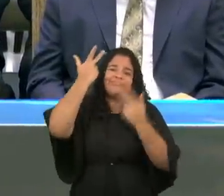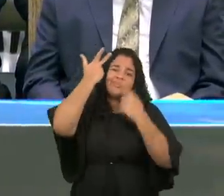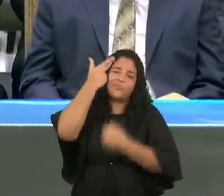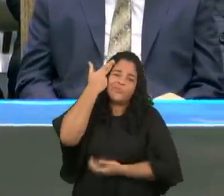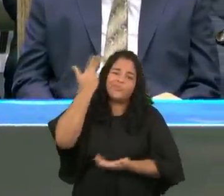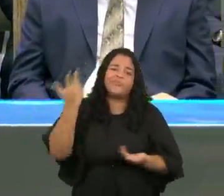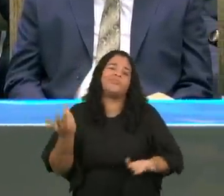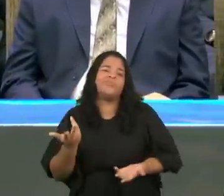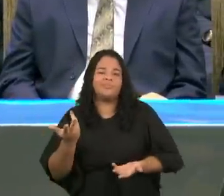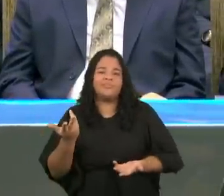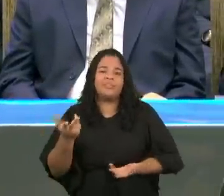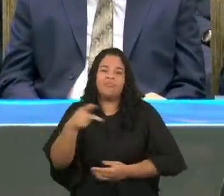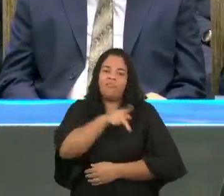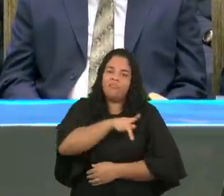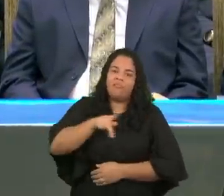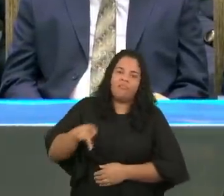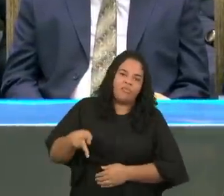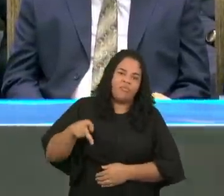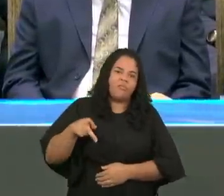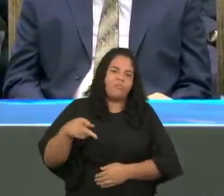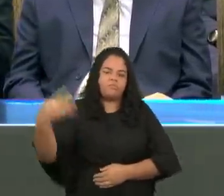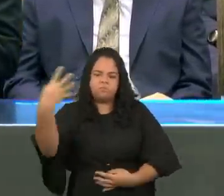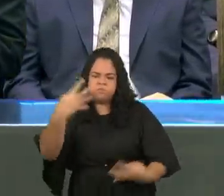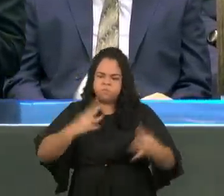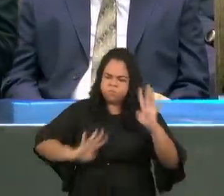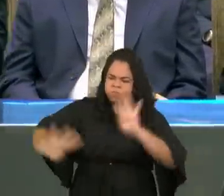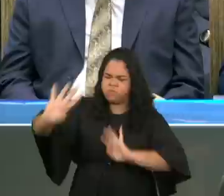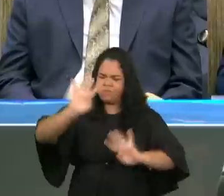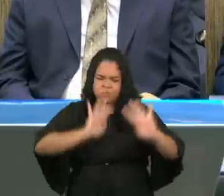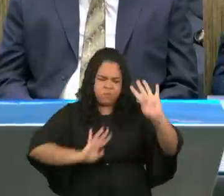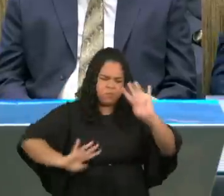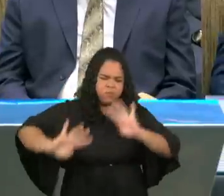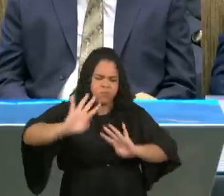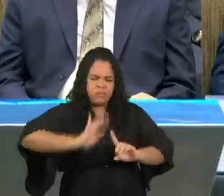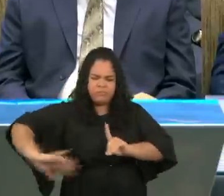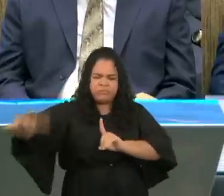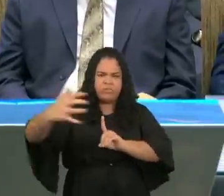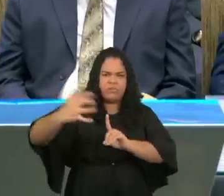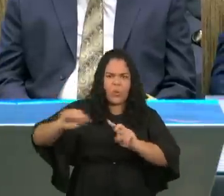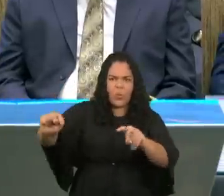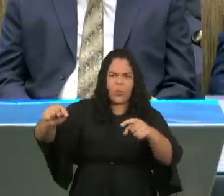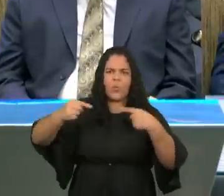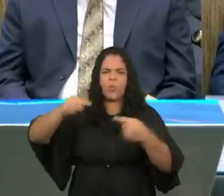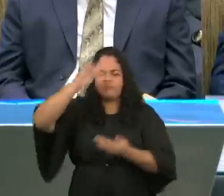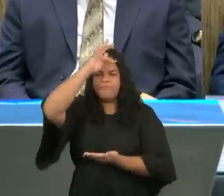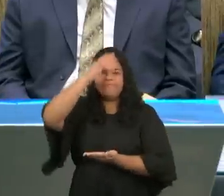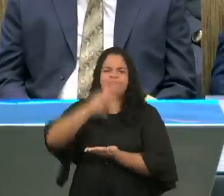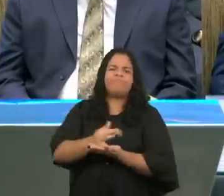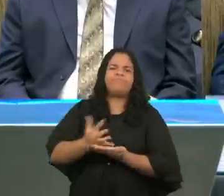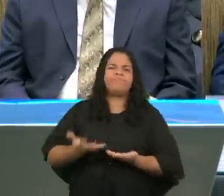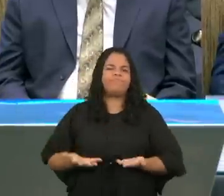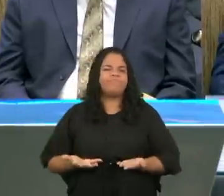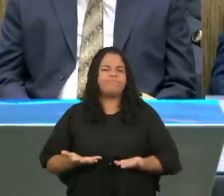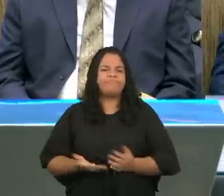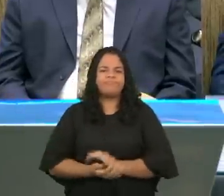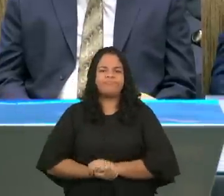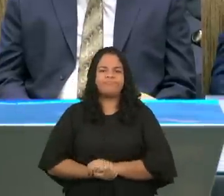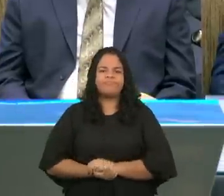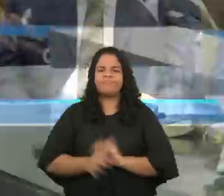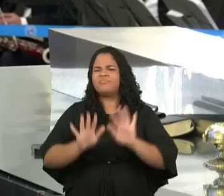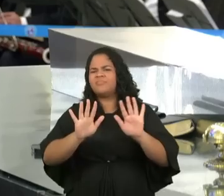discurso atacando a nossa fé, como se esta seja algo que causa dano, como se a nossa